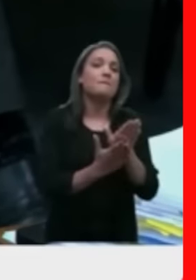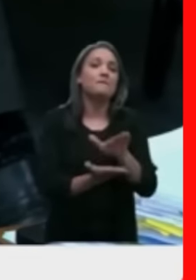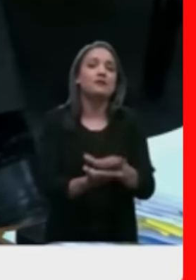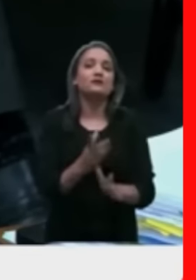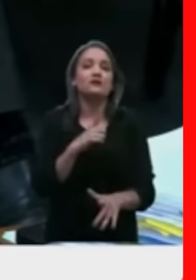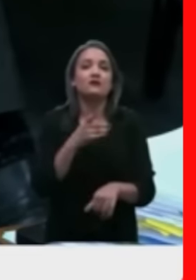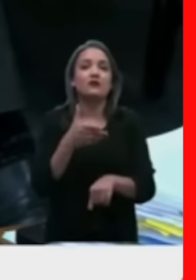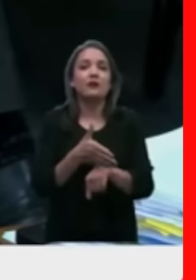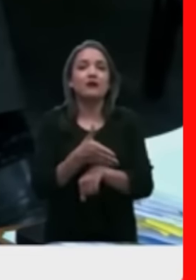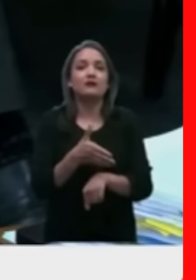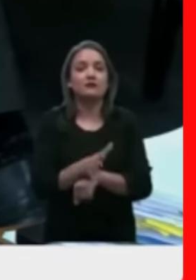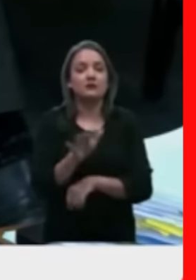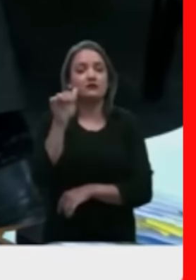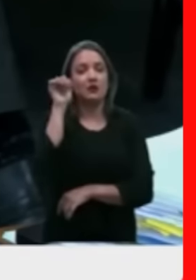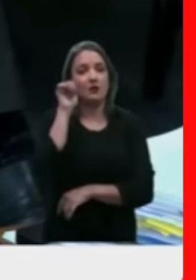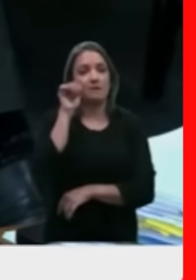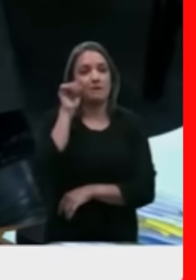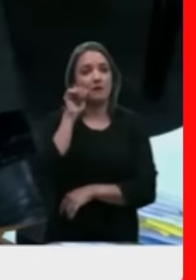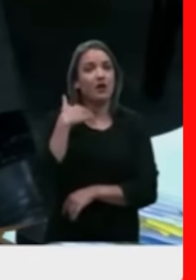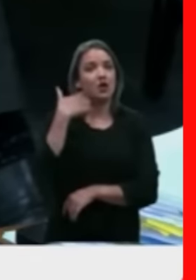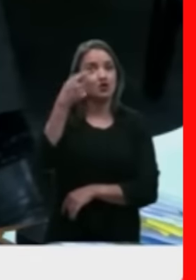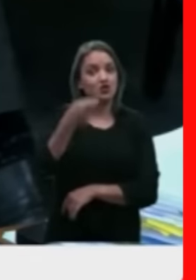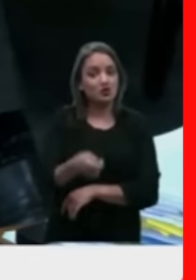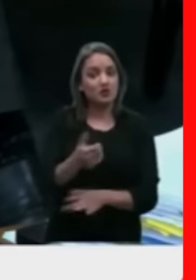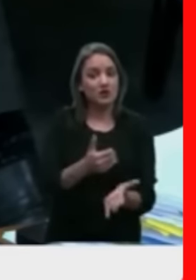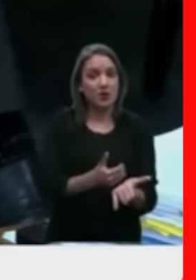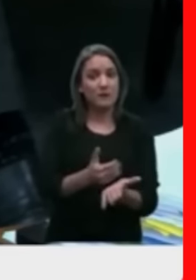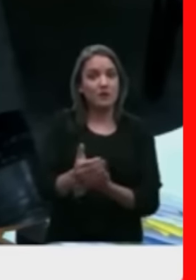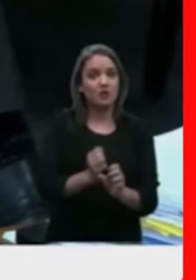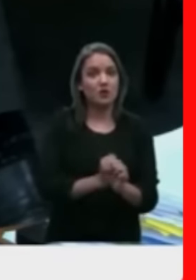participou a magistrada Gabriela desde 2018,